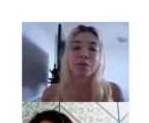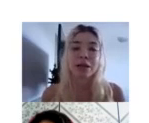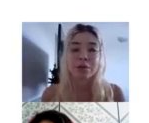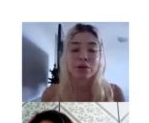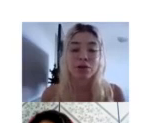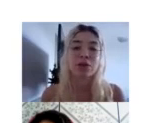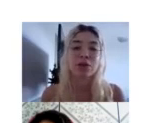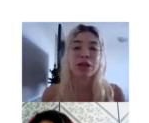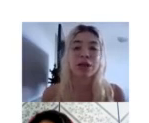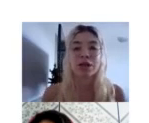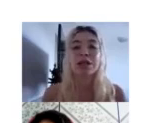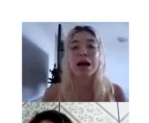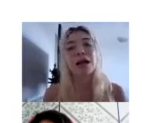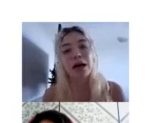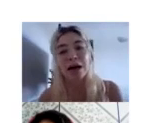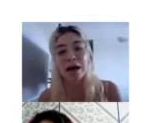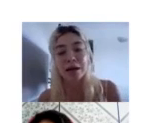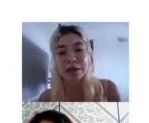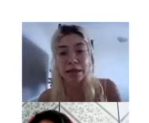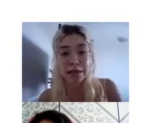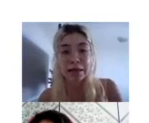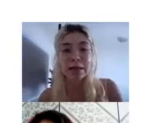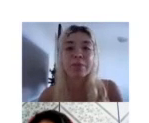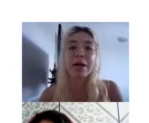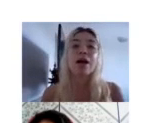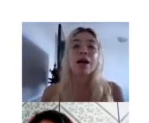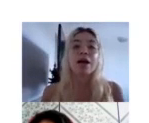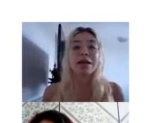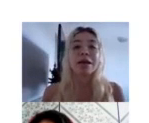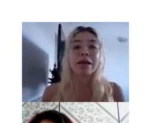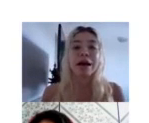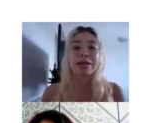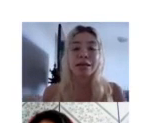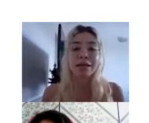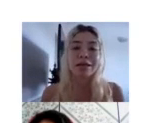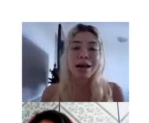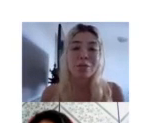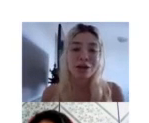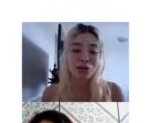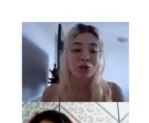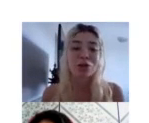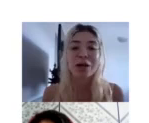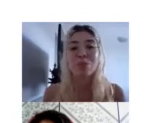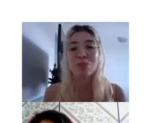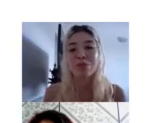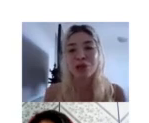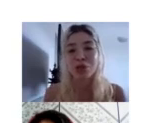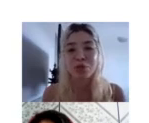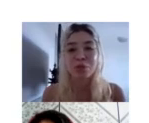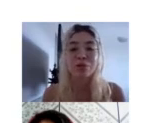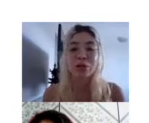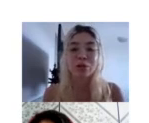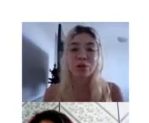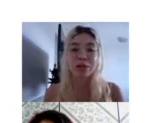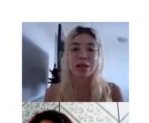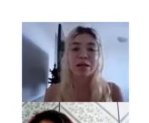com esse filme, ela trabalhou questões relacionadas à escrita também, e a escrita a partir de um lugar muito